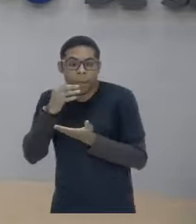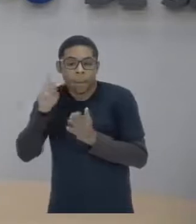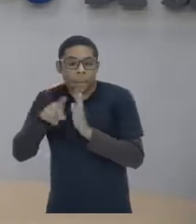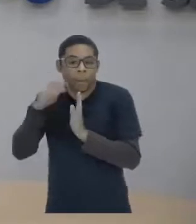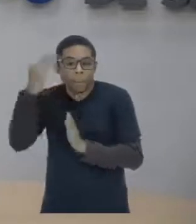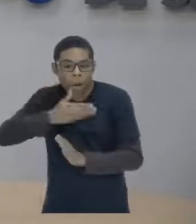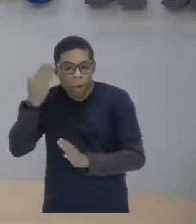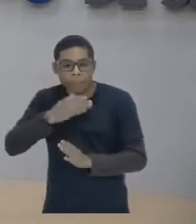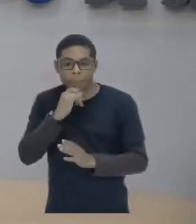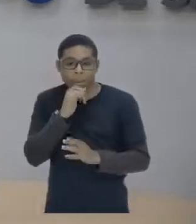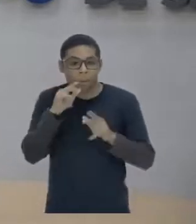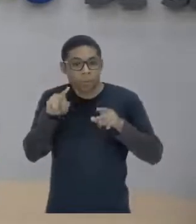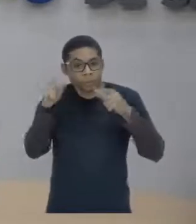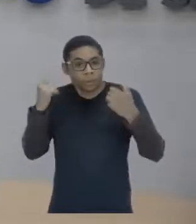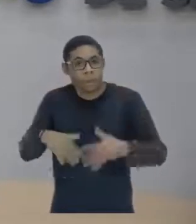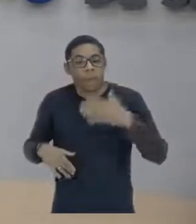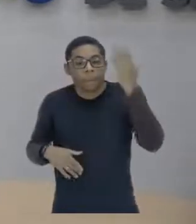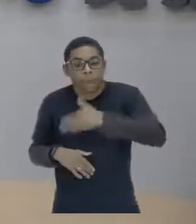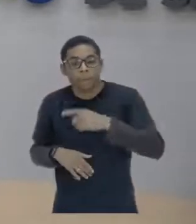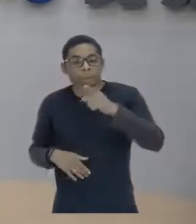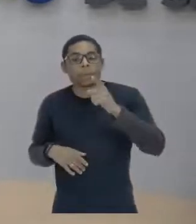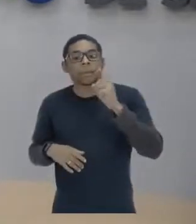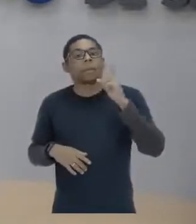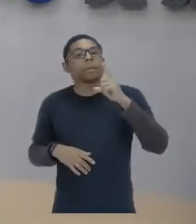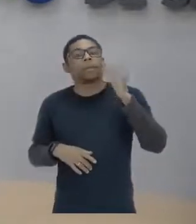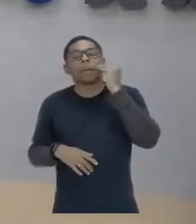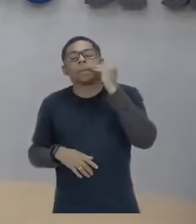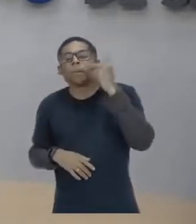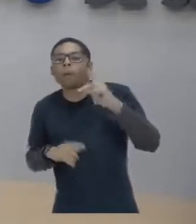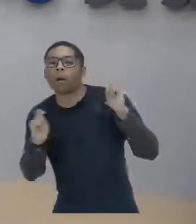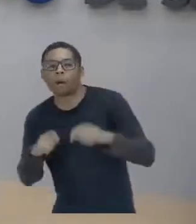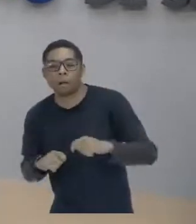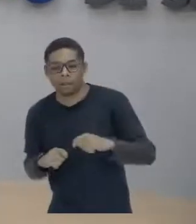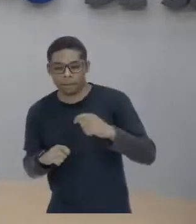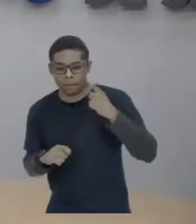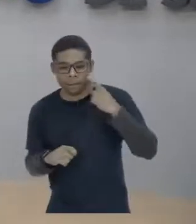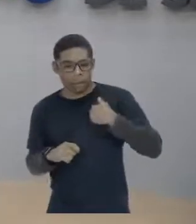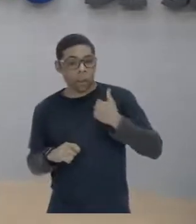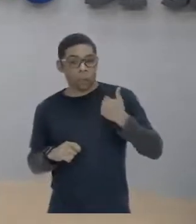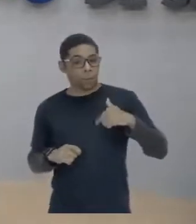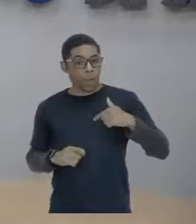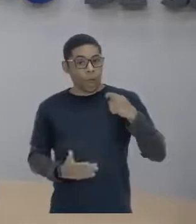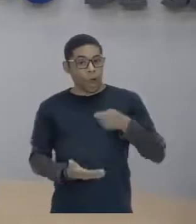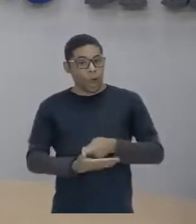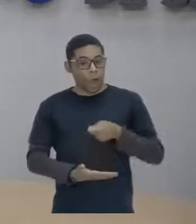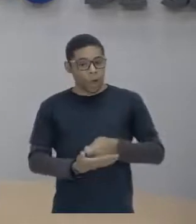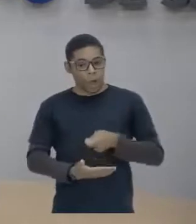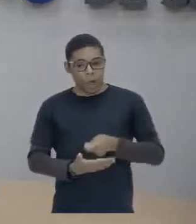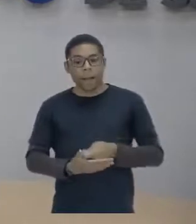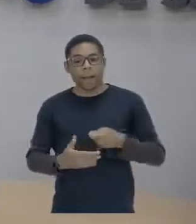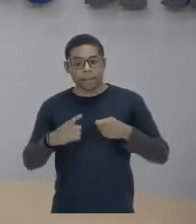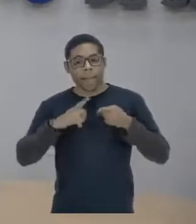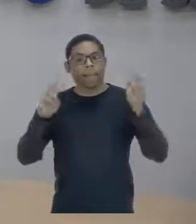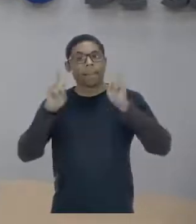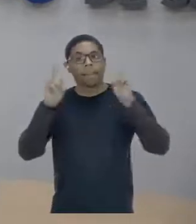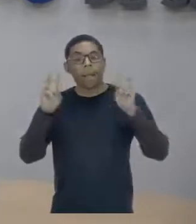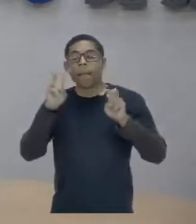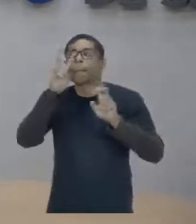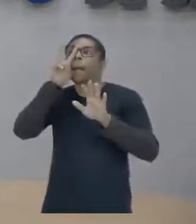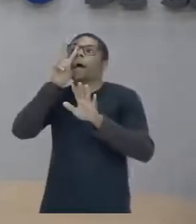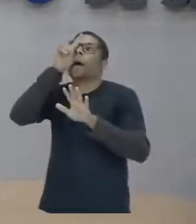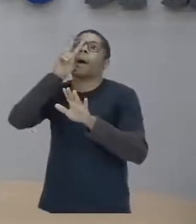para medir, como vocês colocaram aqui, né? Testar a sua capacidade. E eu não tenho a obrigação de trabalhar com um tema